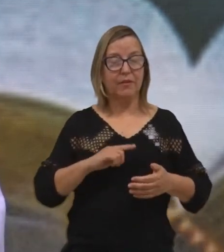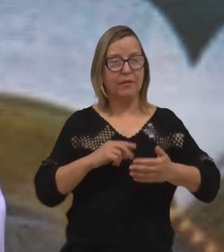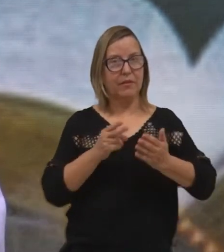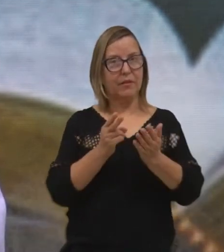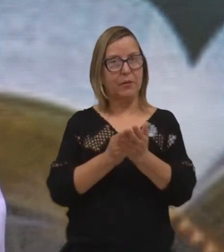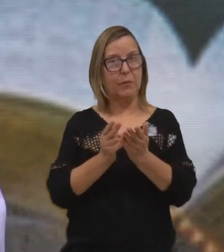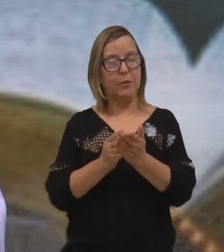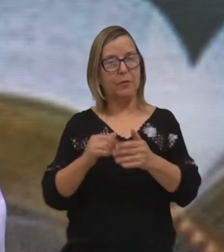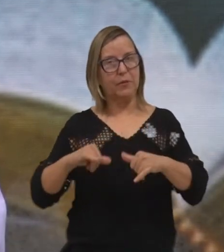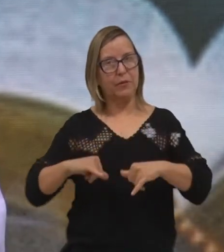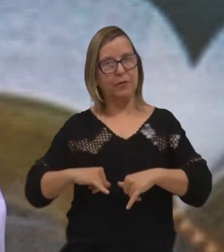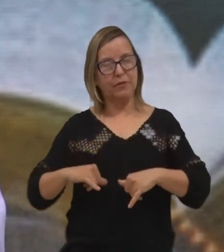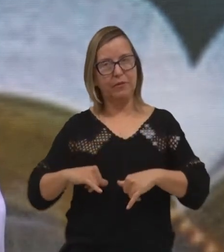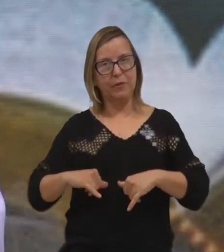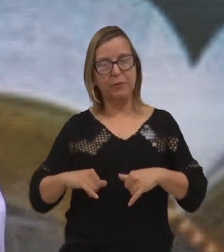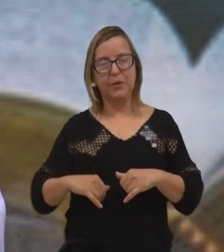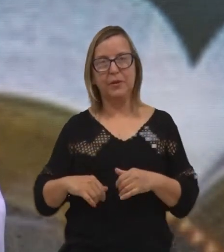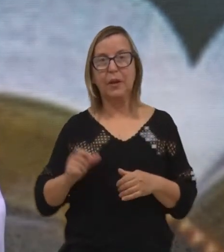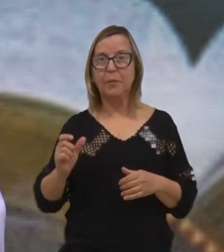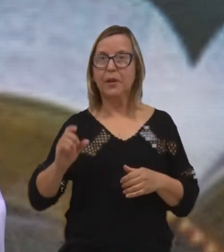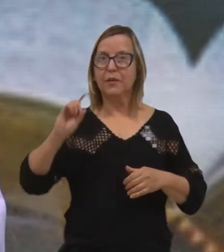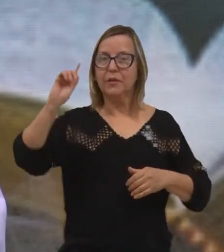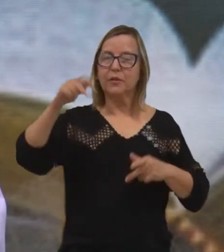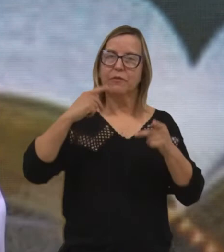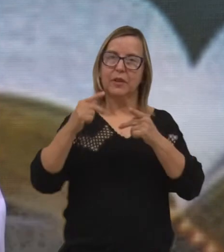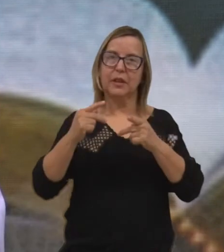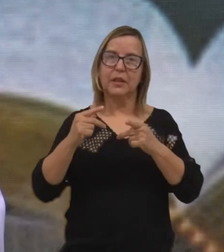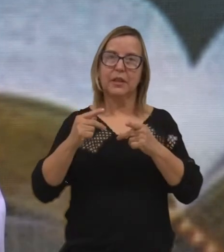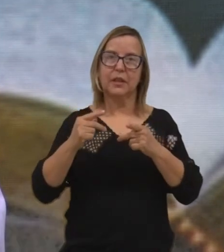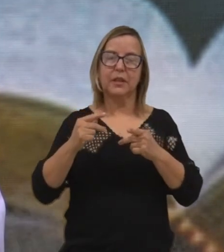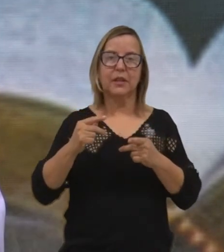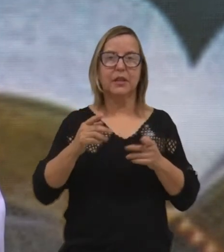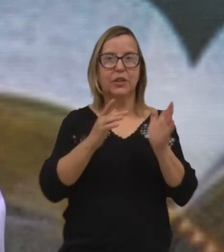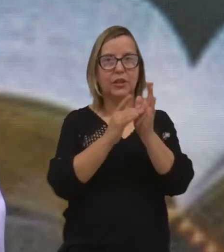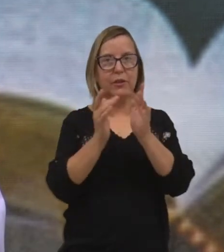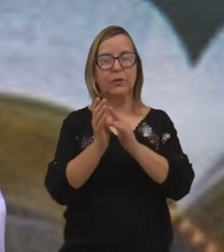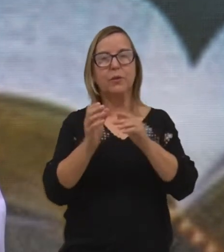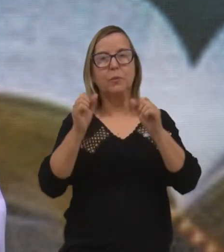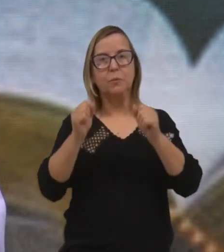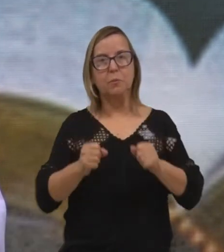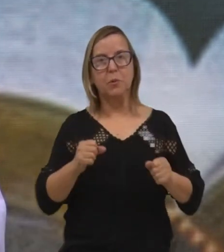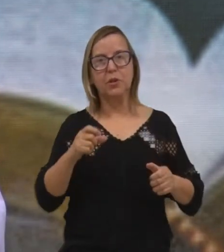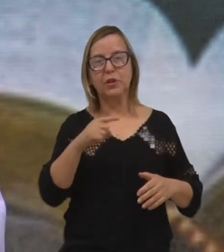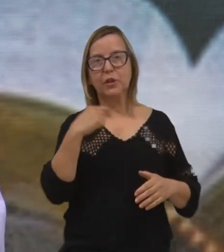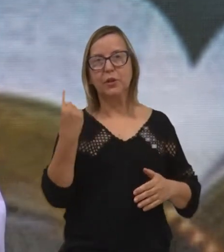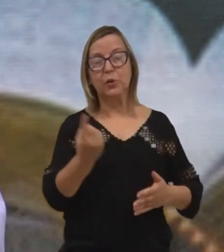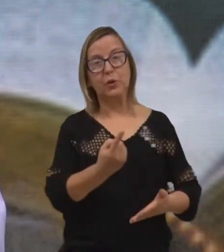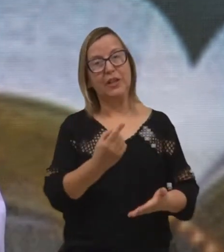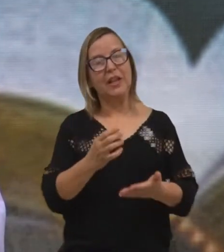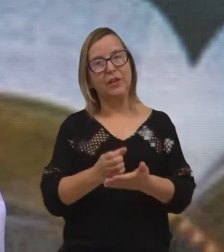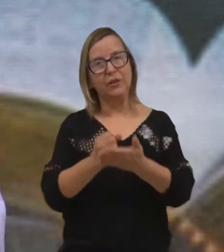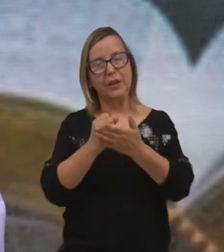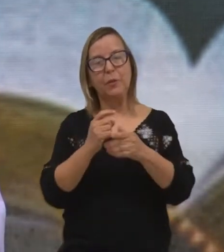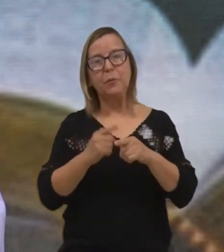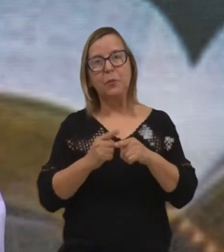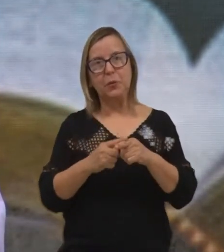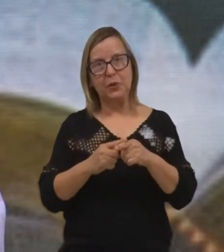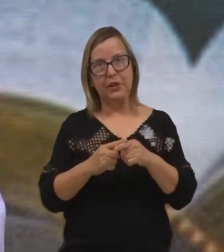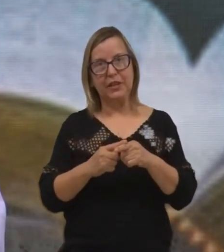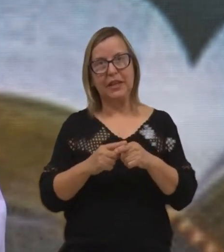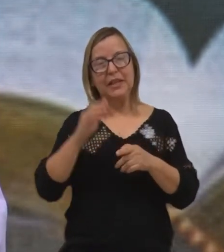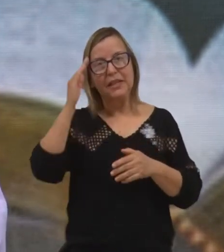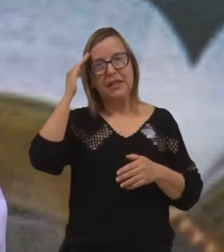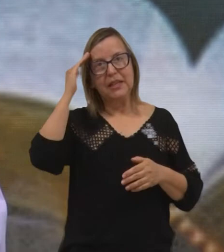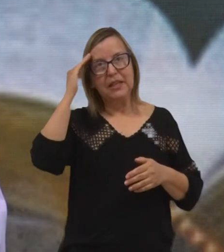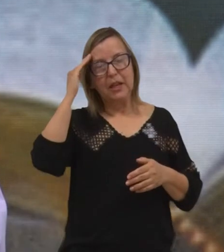porque a palavra diz que Ele pode nos socorrer, porque Ele sabe o que é a nossa realidade, né? O que é a nossa